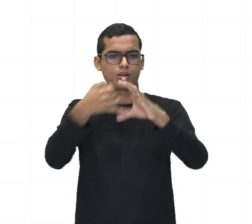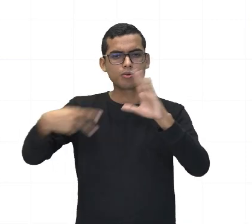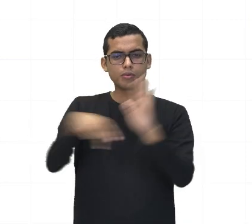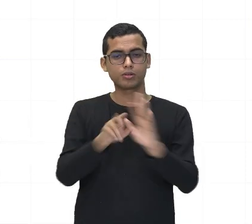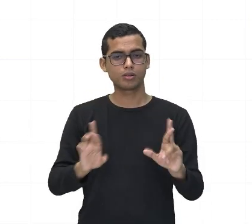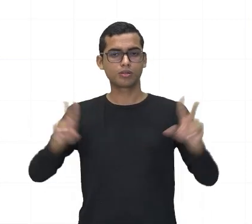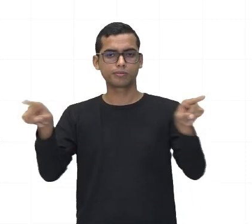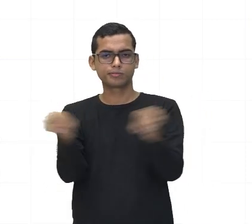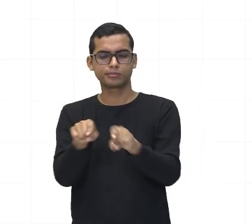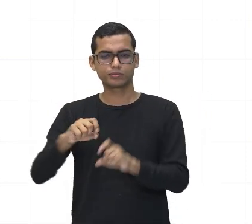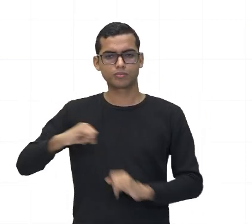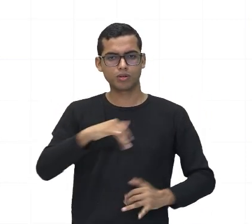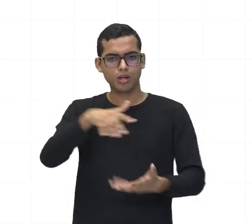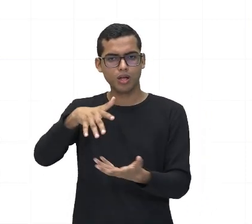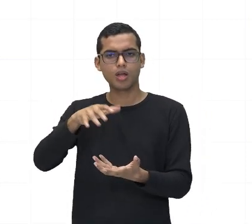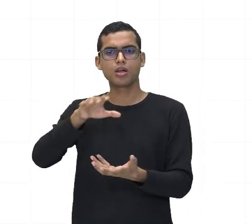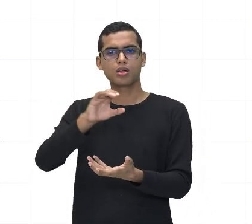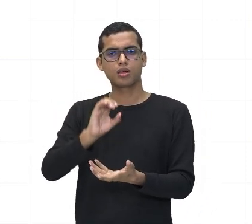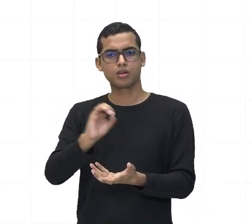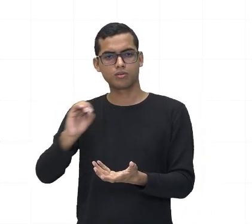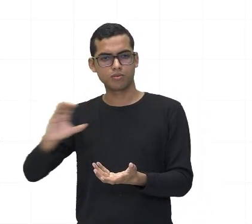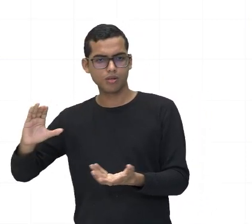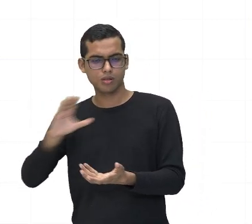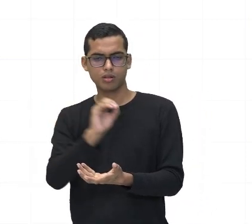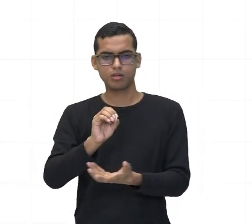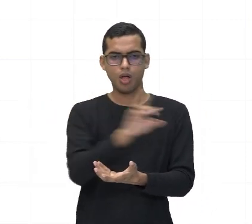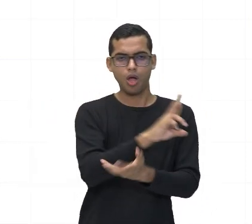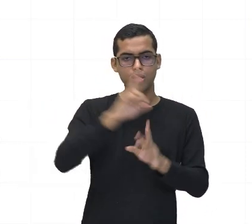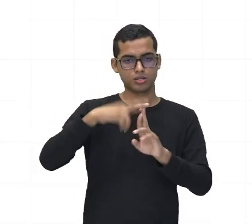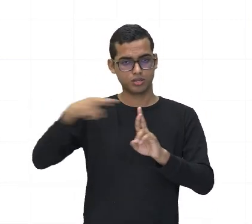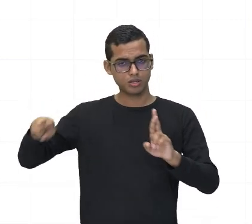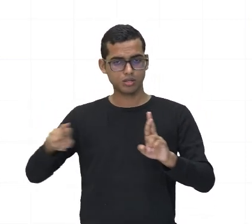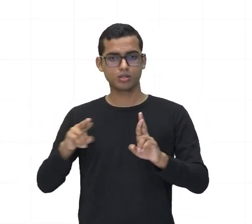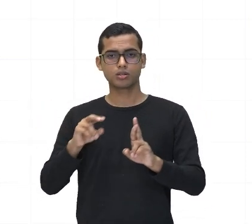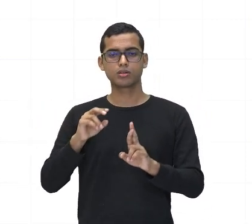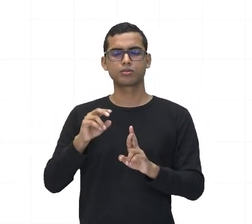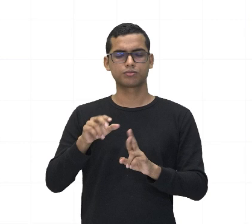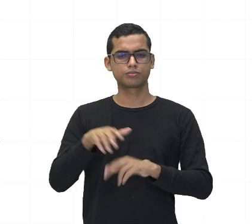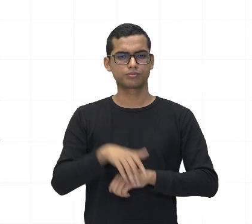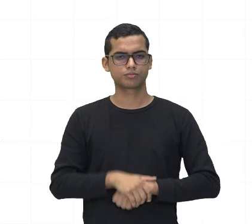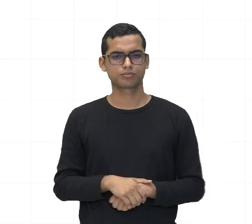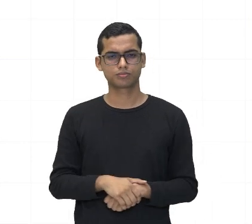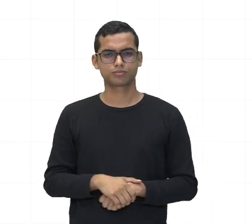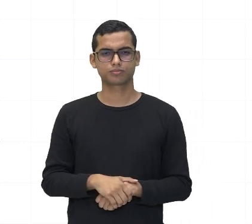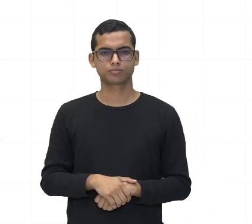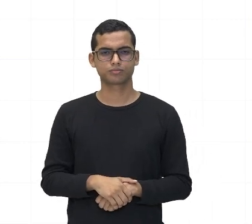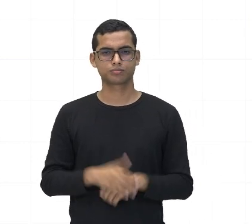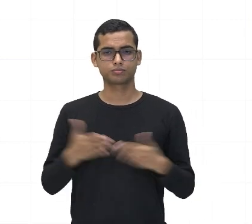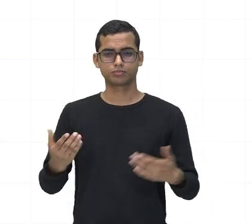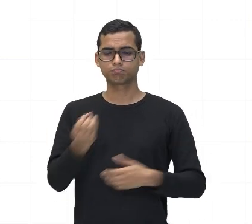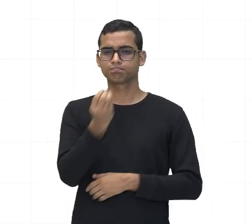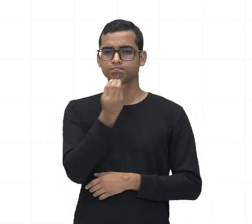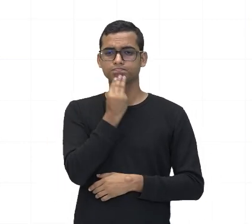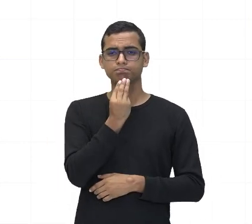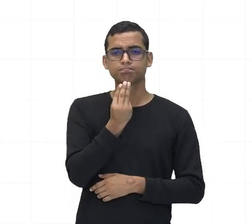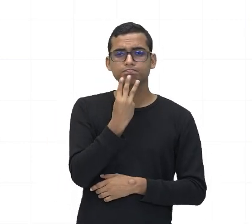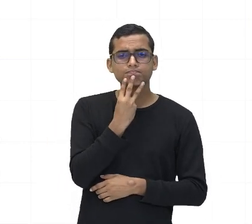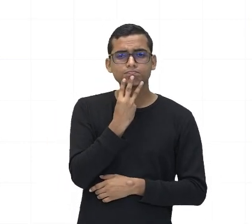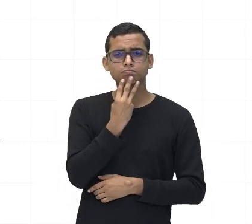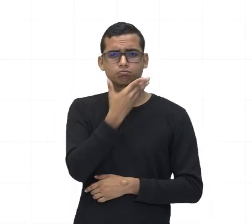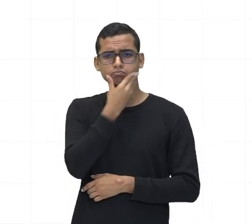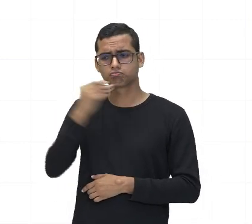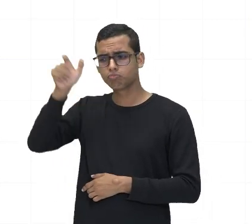e religiões orientais, né? Para quem não sabe, Max Weber foi um grande teórico da área